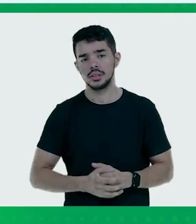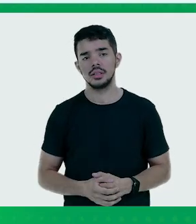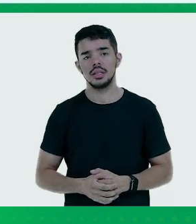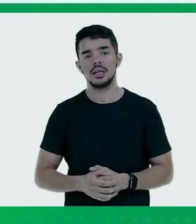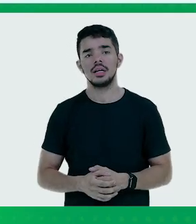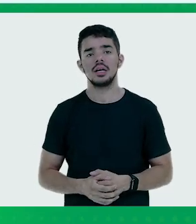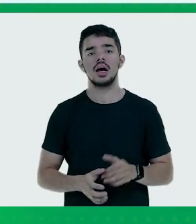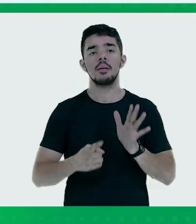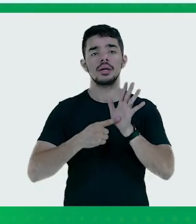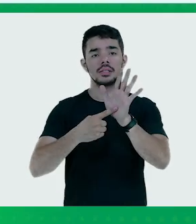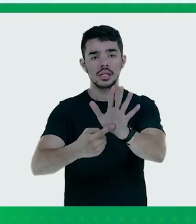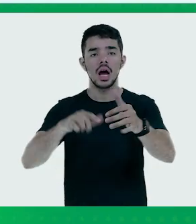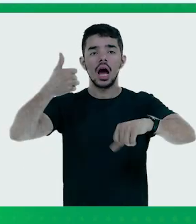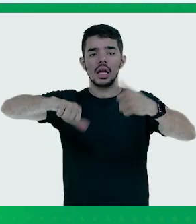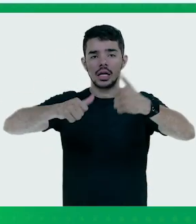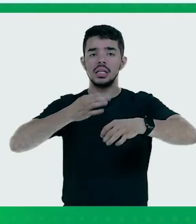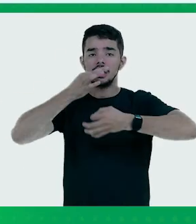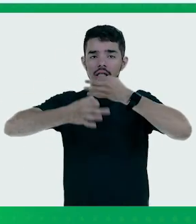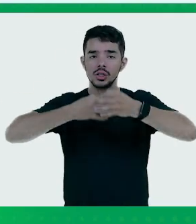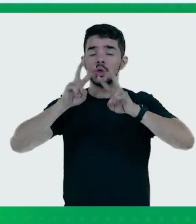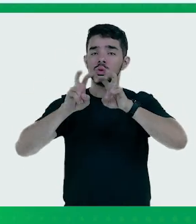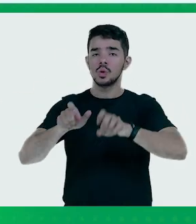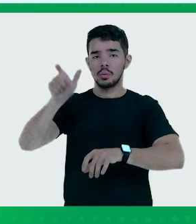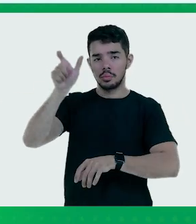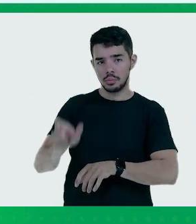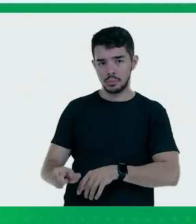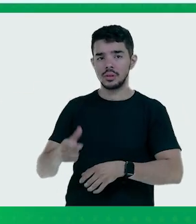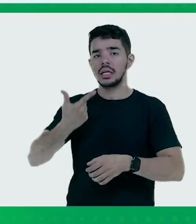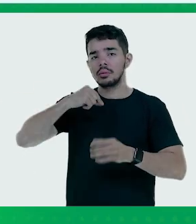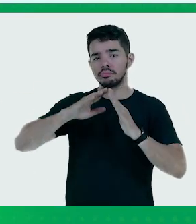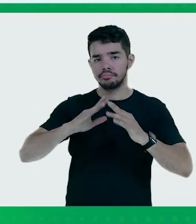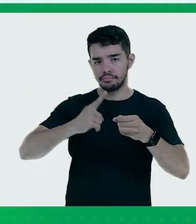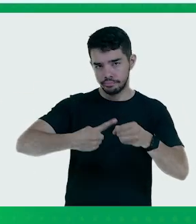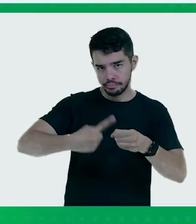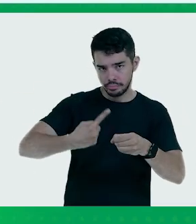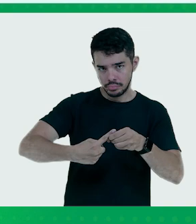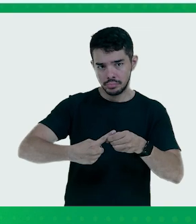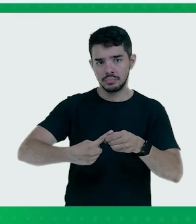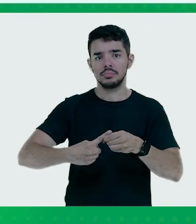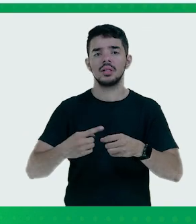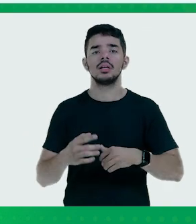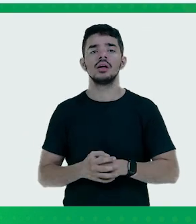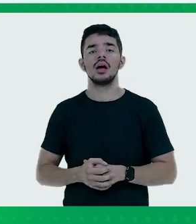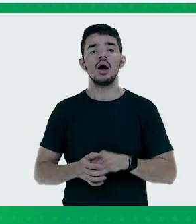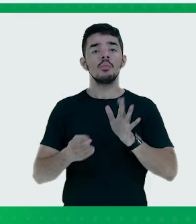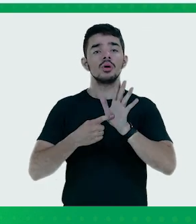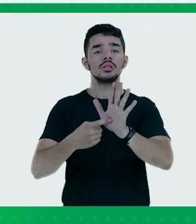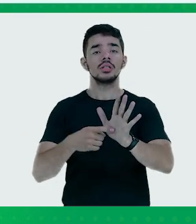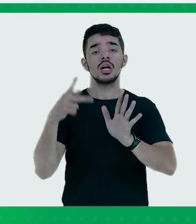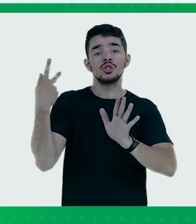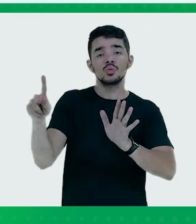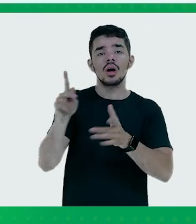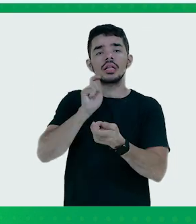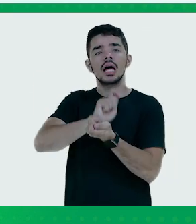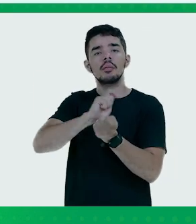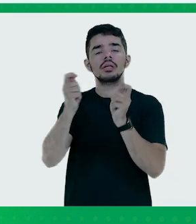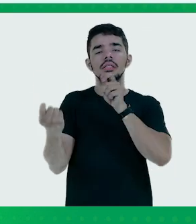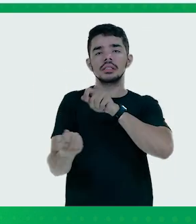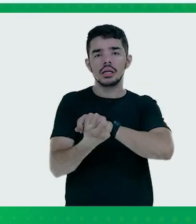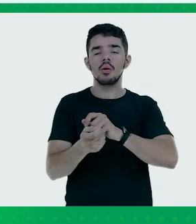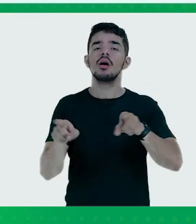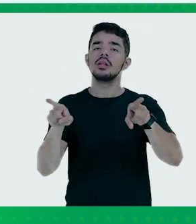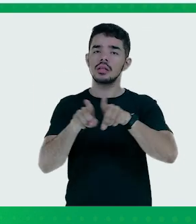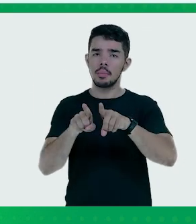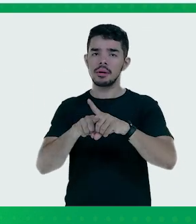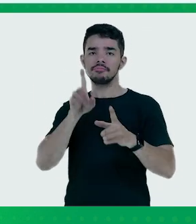fato, apresenta uma análise crítica sobre o sertanejo, isso é óbvio no texto, destacando a sua